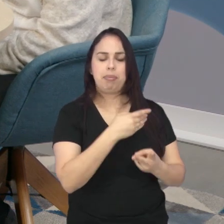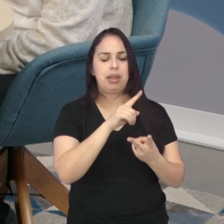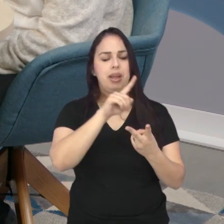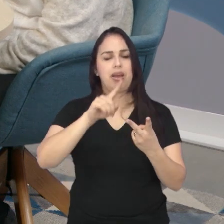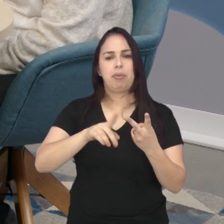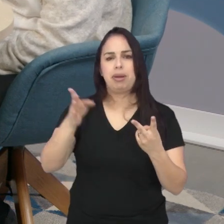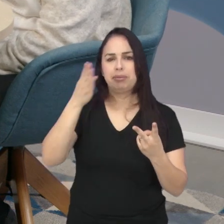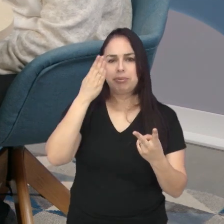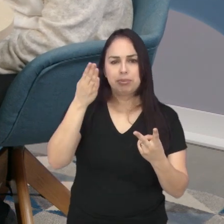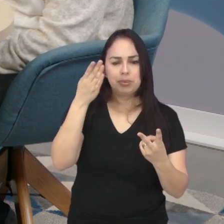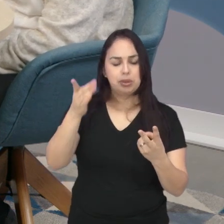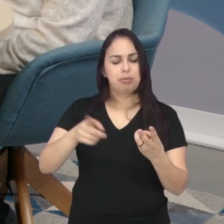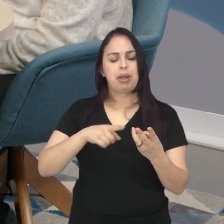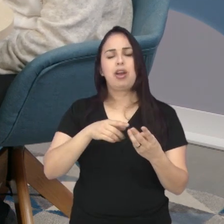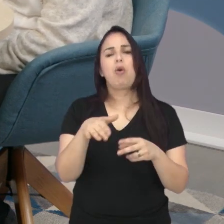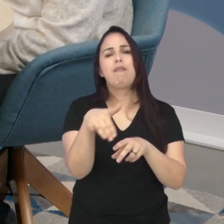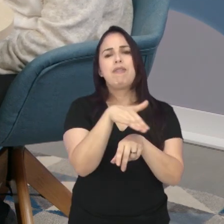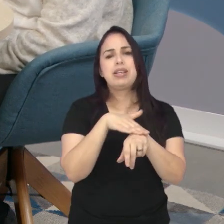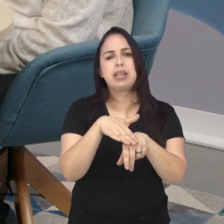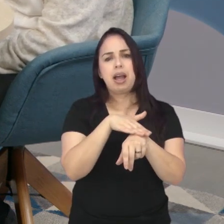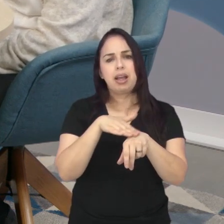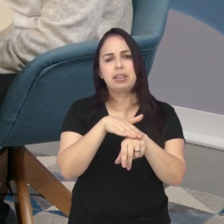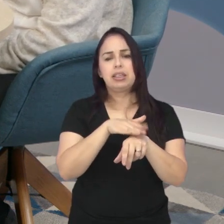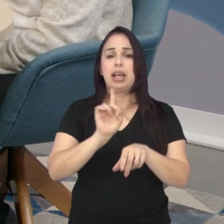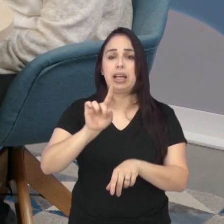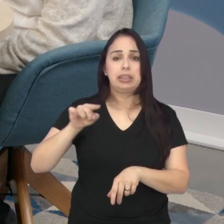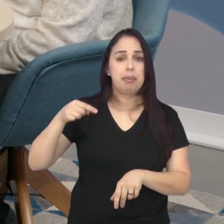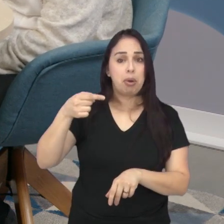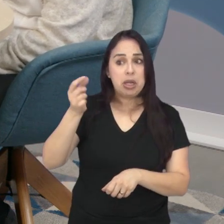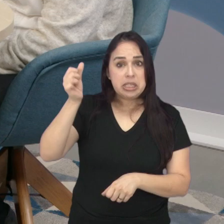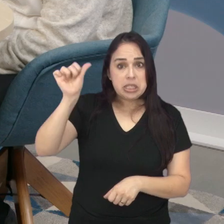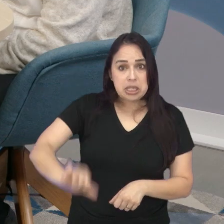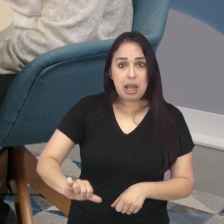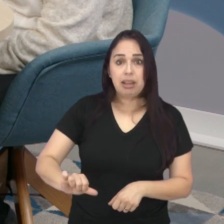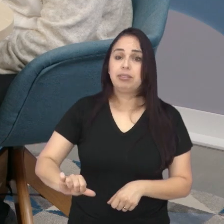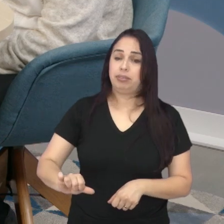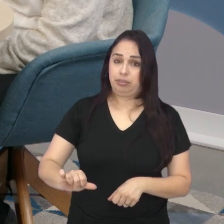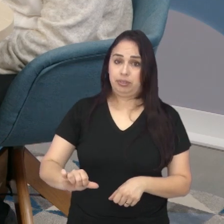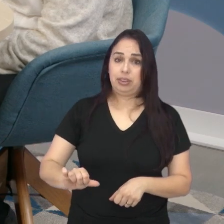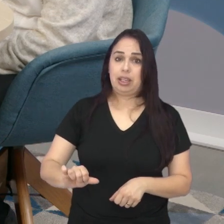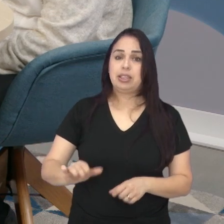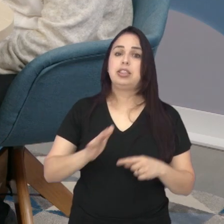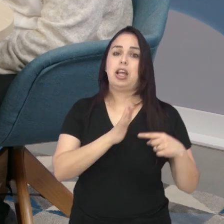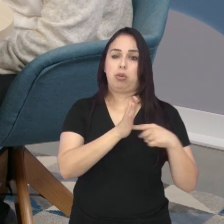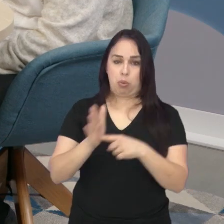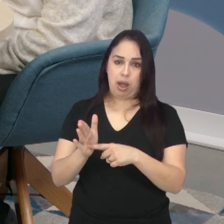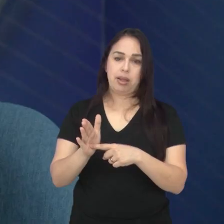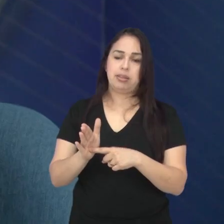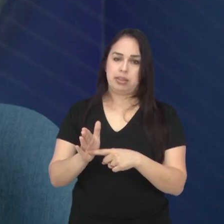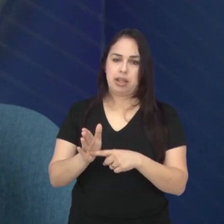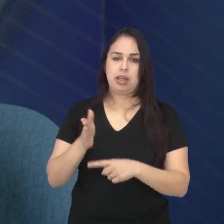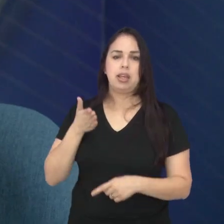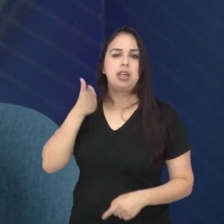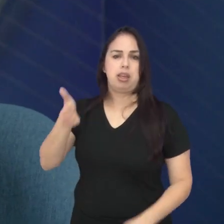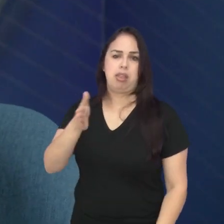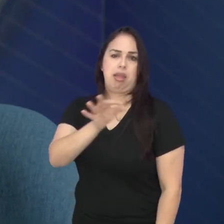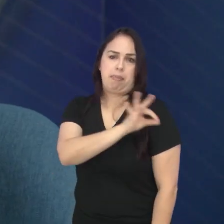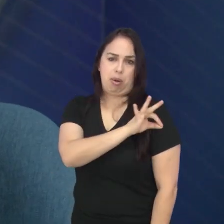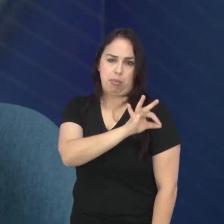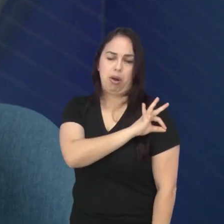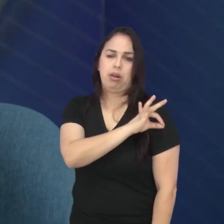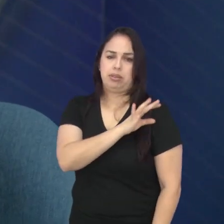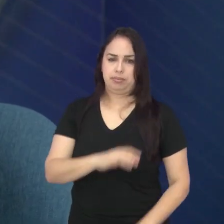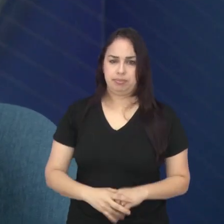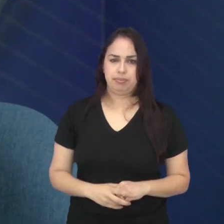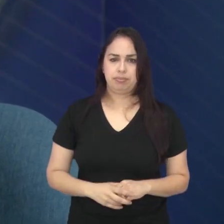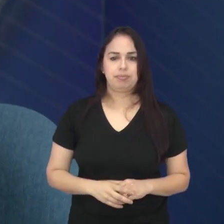uma terapeuta para conversar sobre o assunto, e aí em casos mais extremos denunciar mesmo, né, ir na polícia e